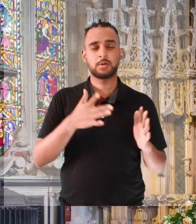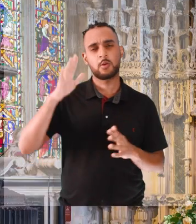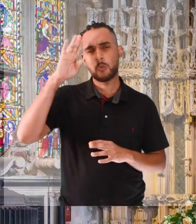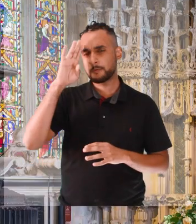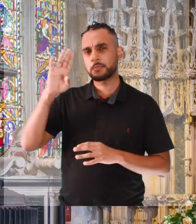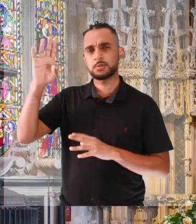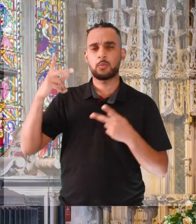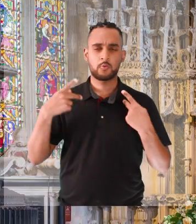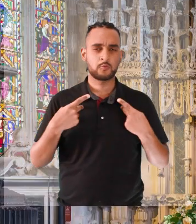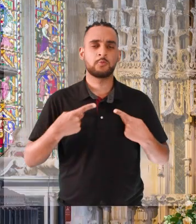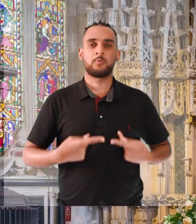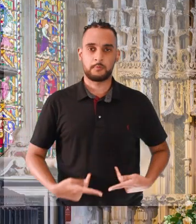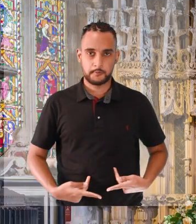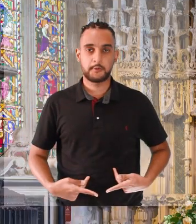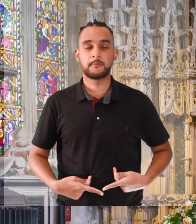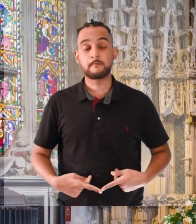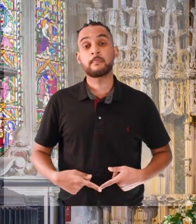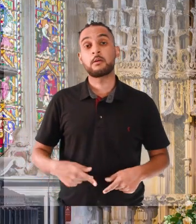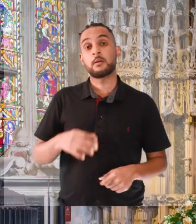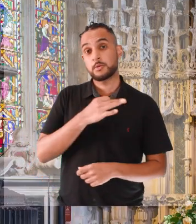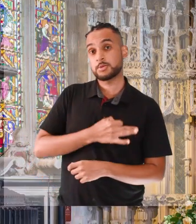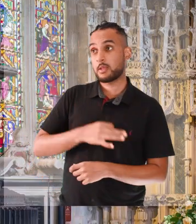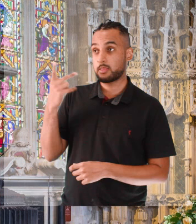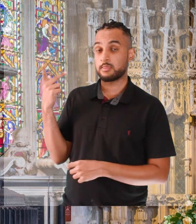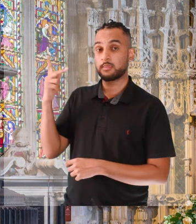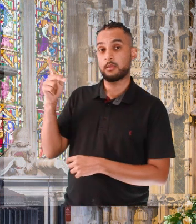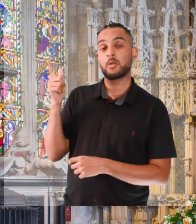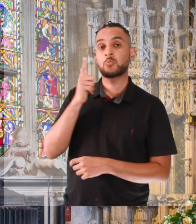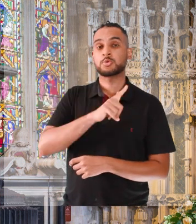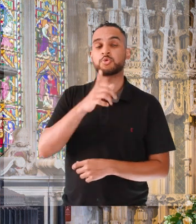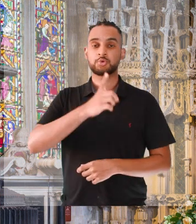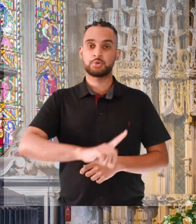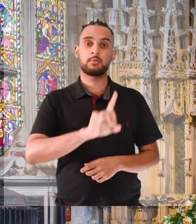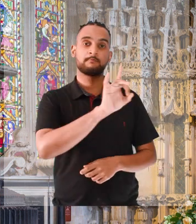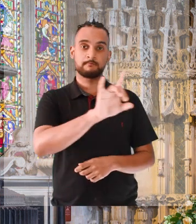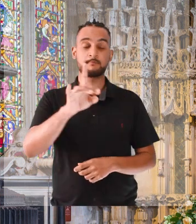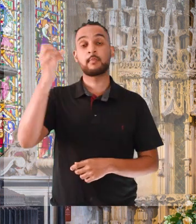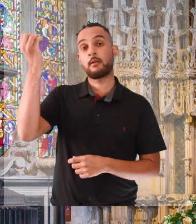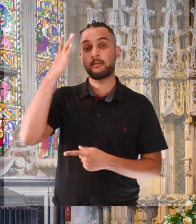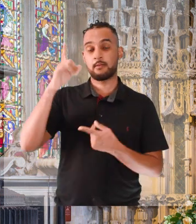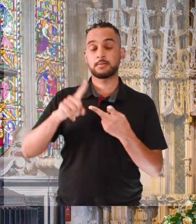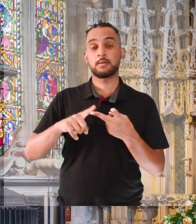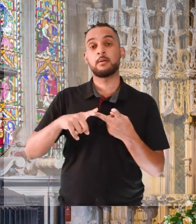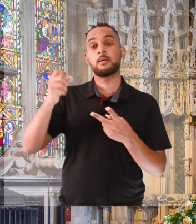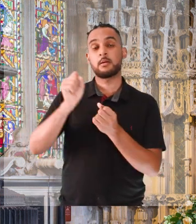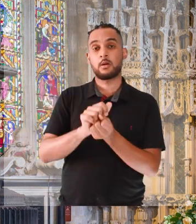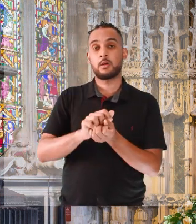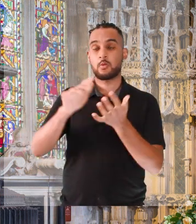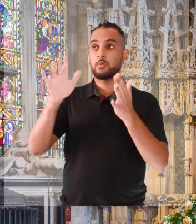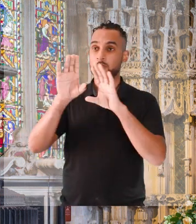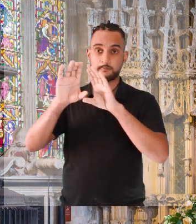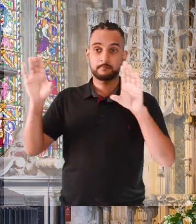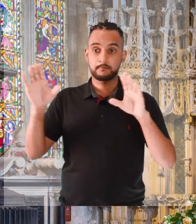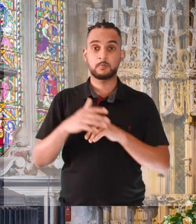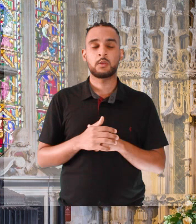Conforme a doutrina de São Paulo, Jesus é a cabeça da humanidade regenerada, Pelos seus méritos, ele conquistou os nossos